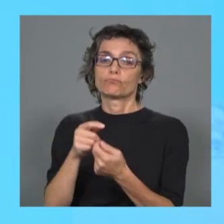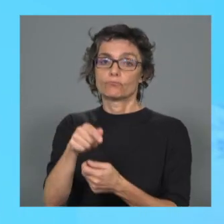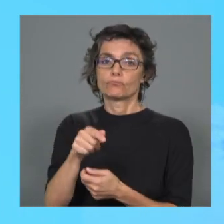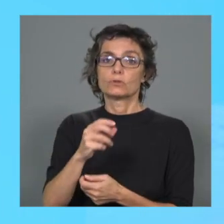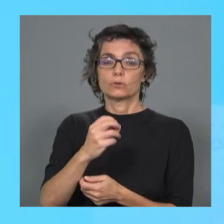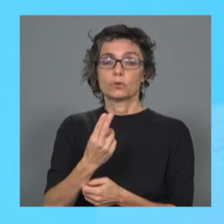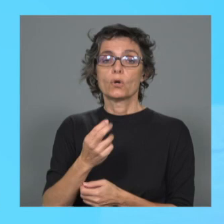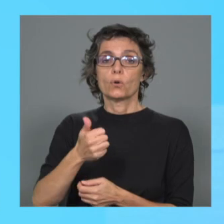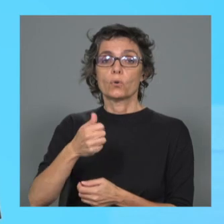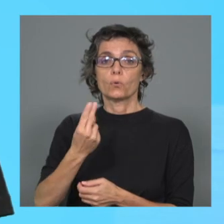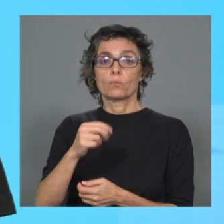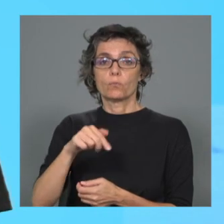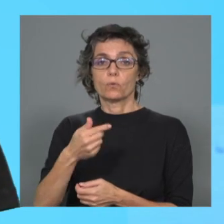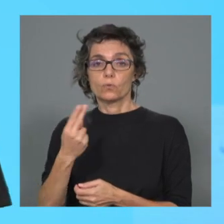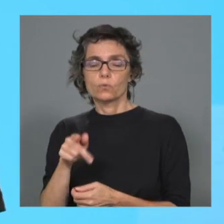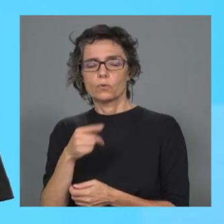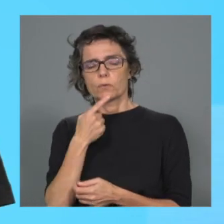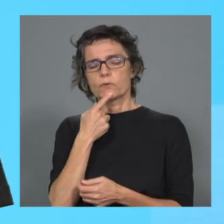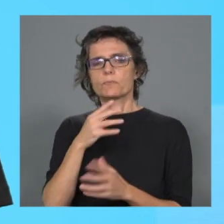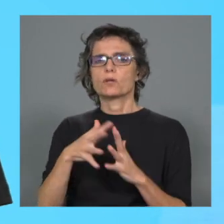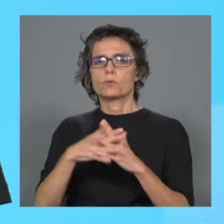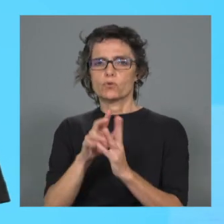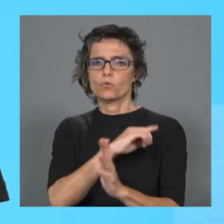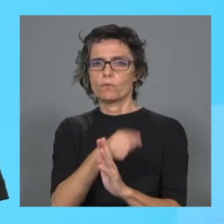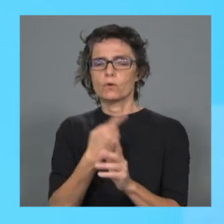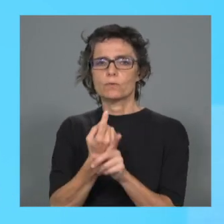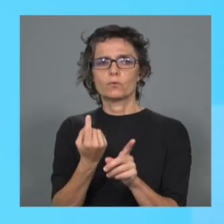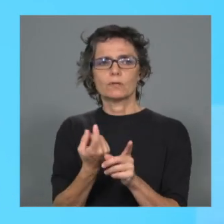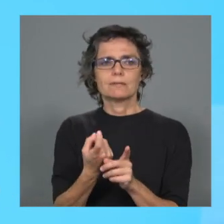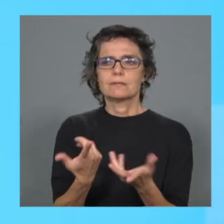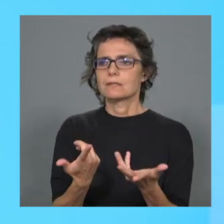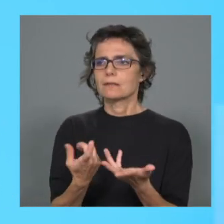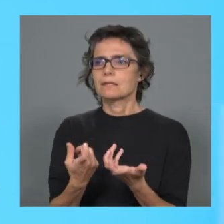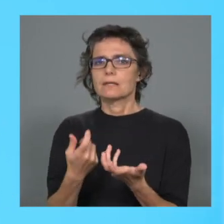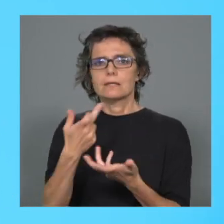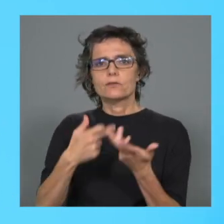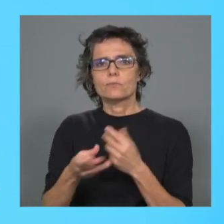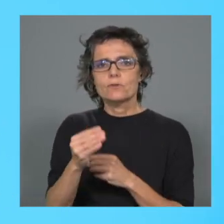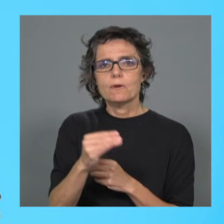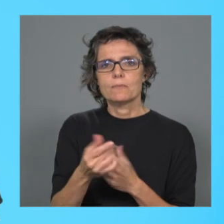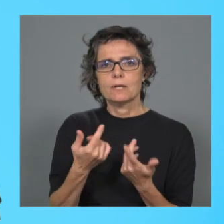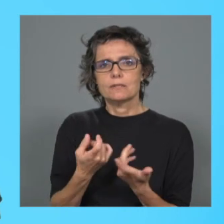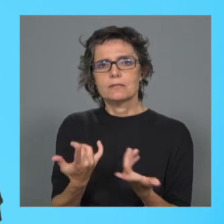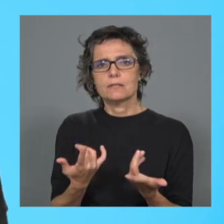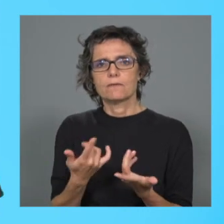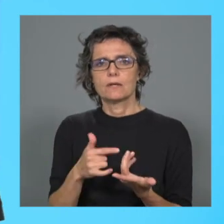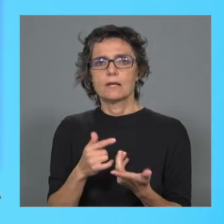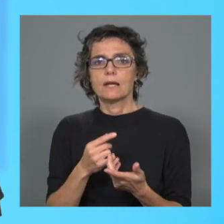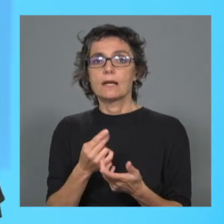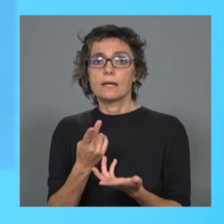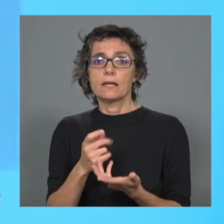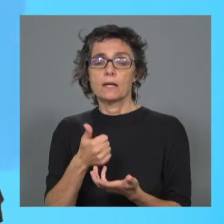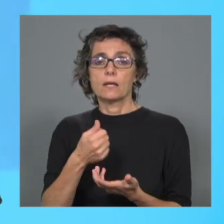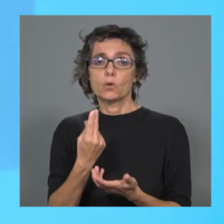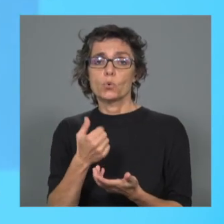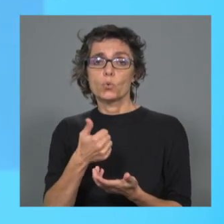estrutura para encontrar, se calhar, as respostas não estava a conseguir encontrar noutros locais. E deu-me também, não terminou aí,